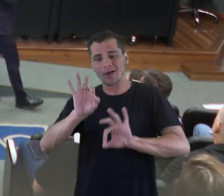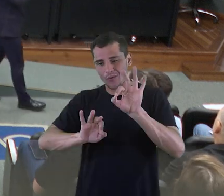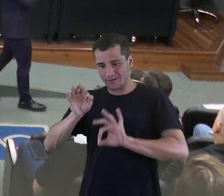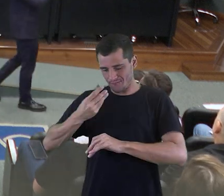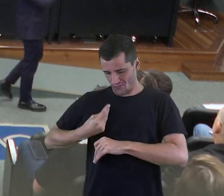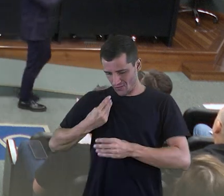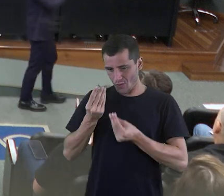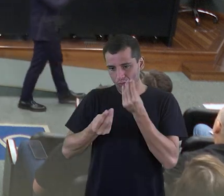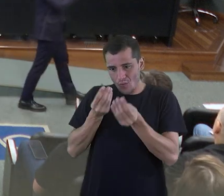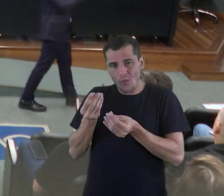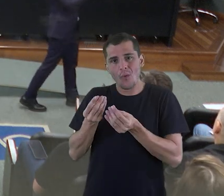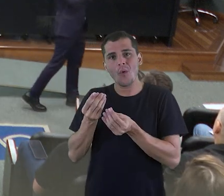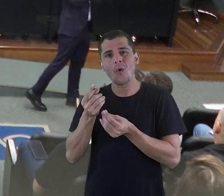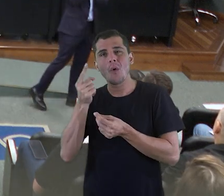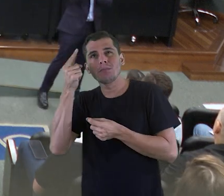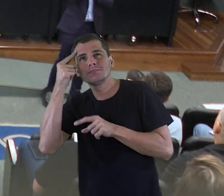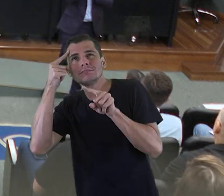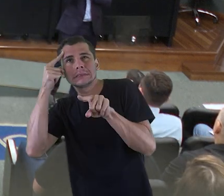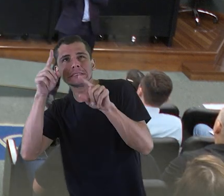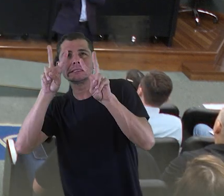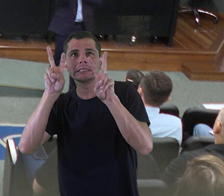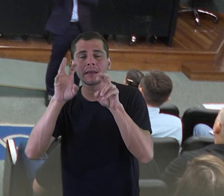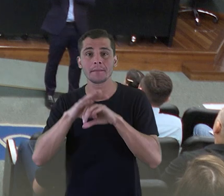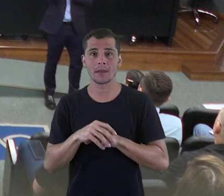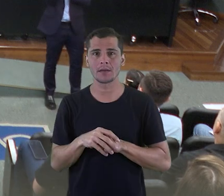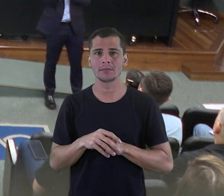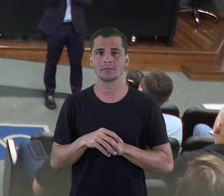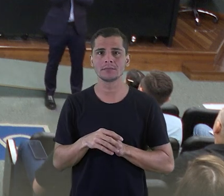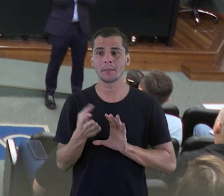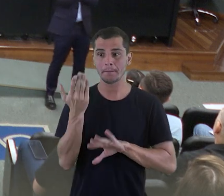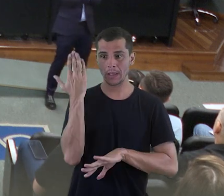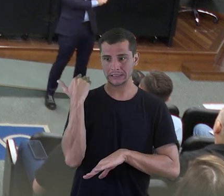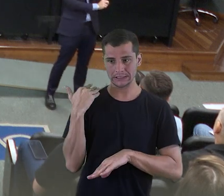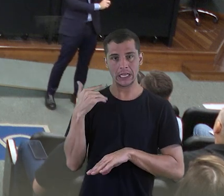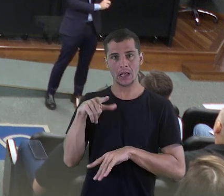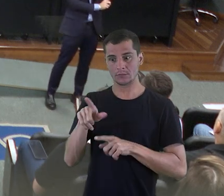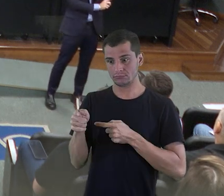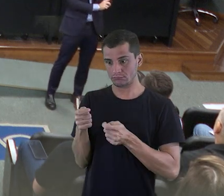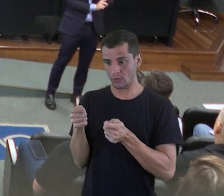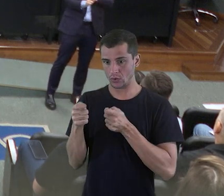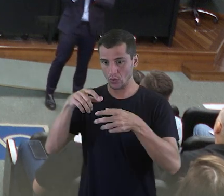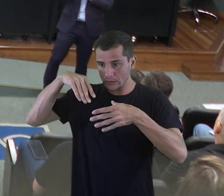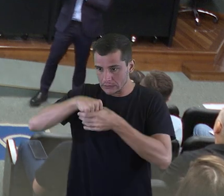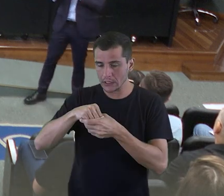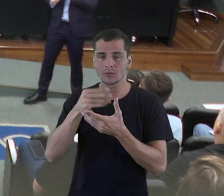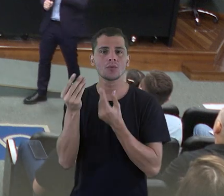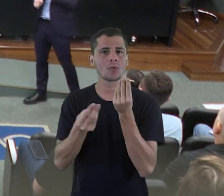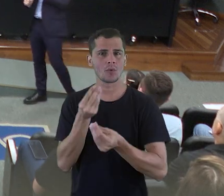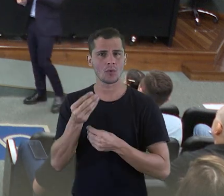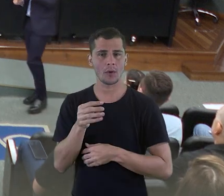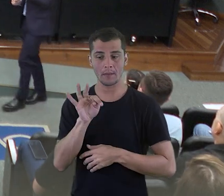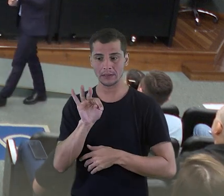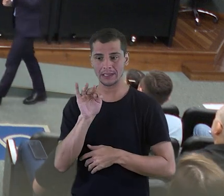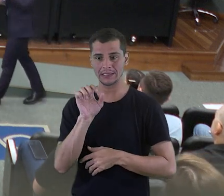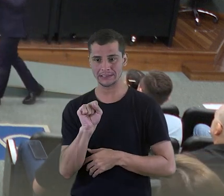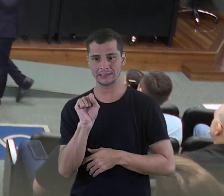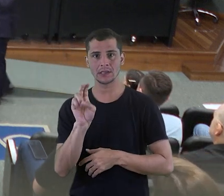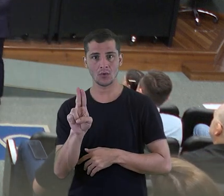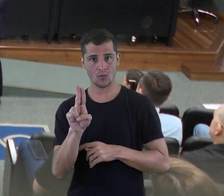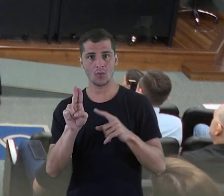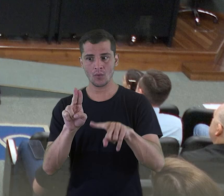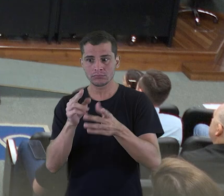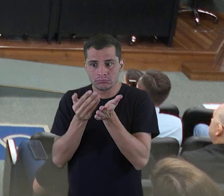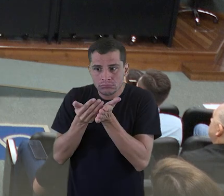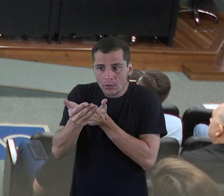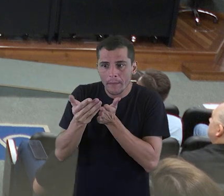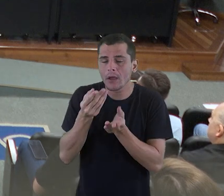começou na jurisprudência a dizer que não existem controles internos que não sejam baseados em risco. E por que disso? Porque eu